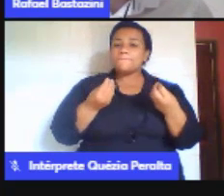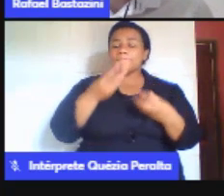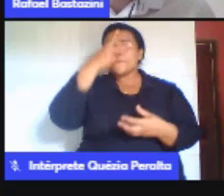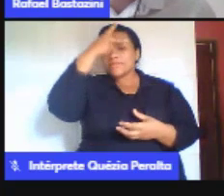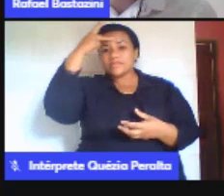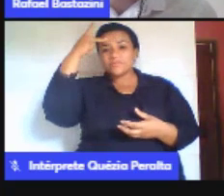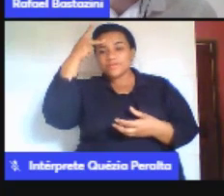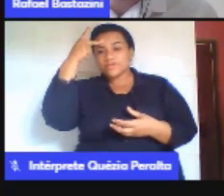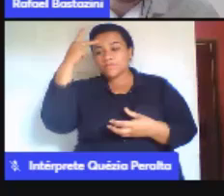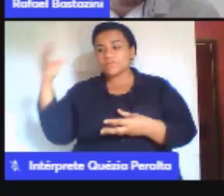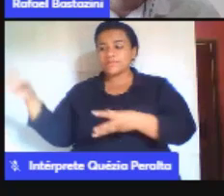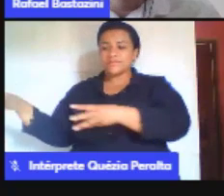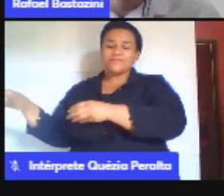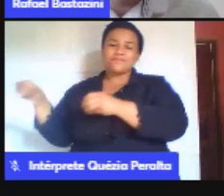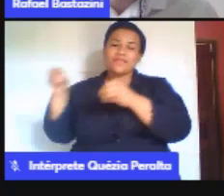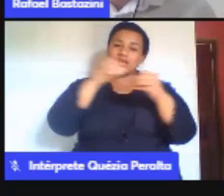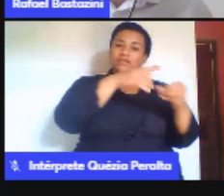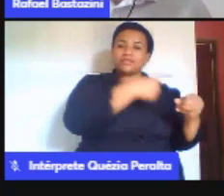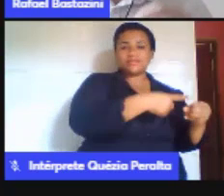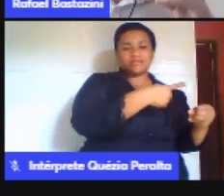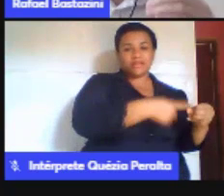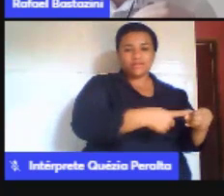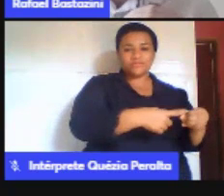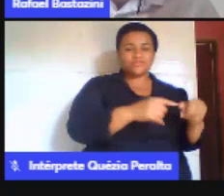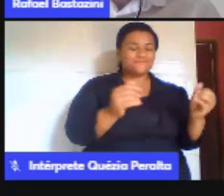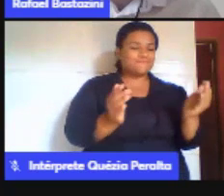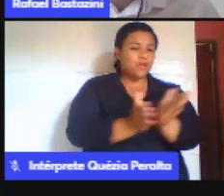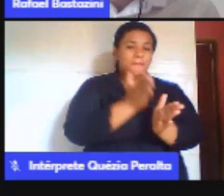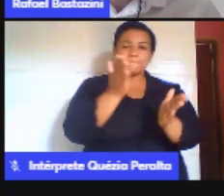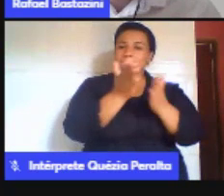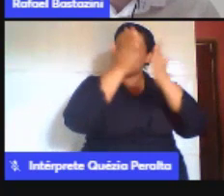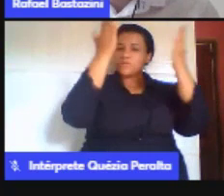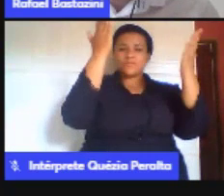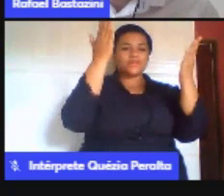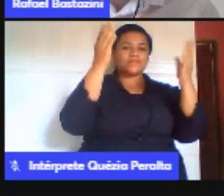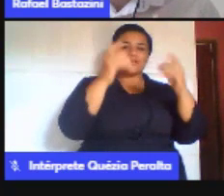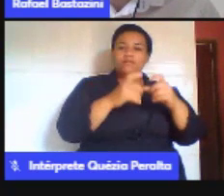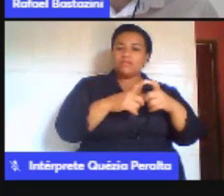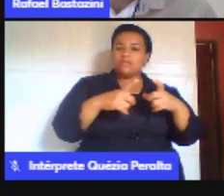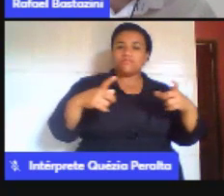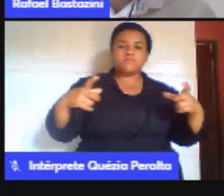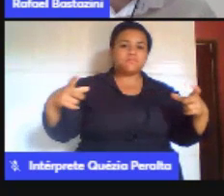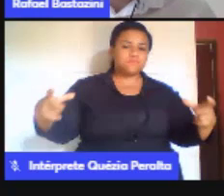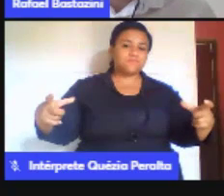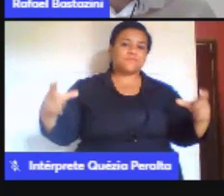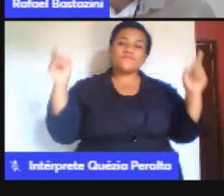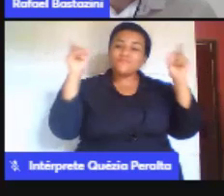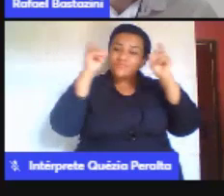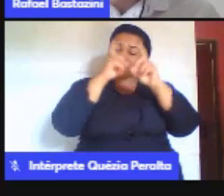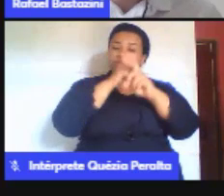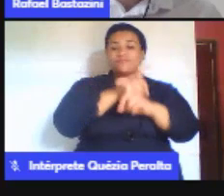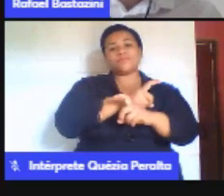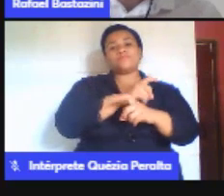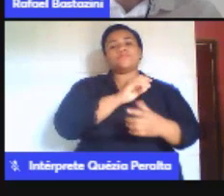cidade e ficavam em situação de rua. E a questão do migrante também vai se tornar central nesse período. No